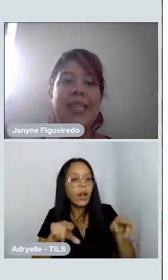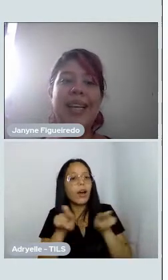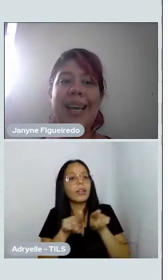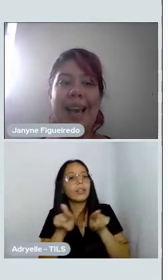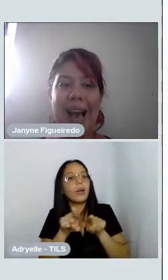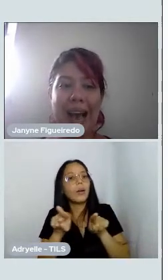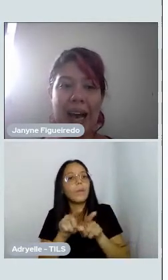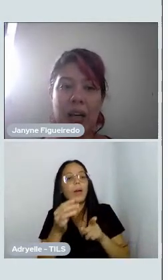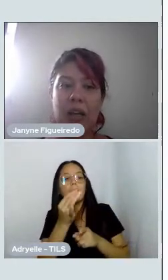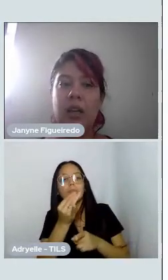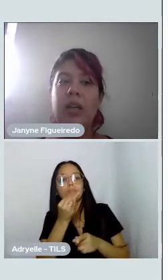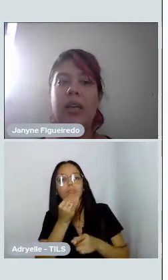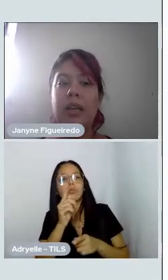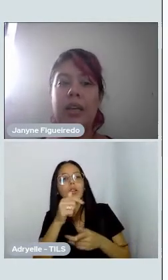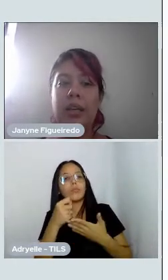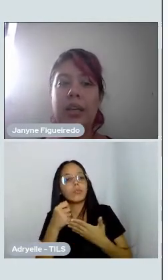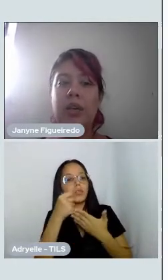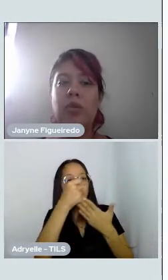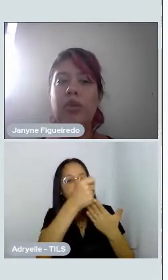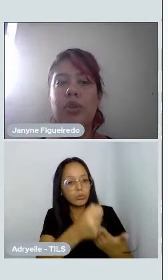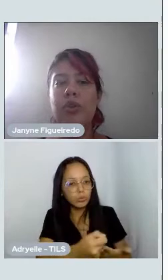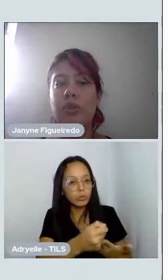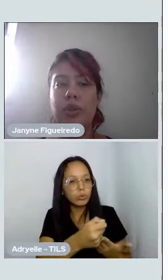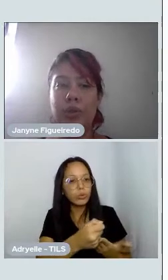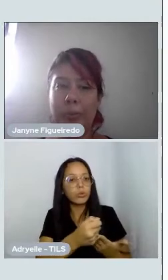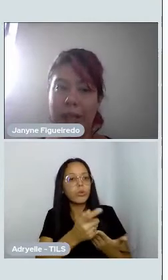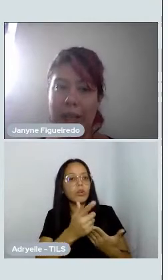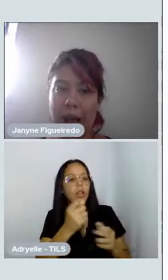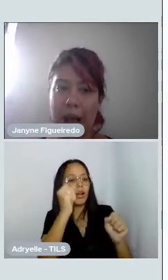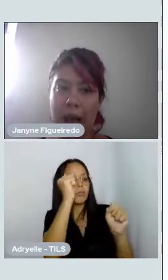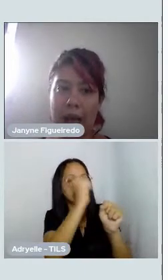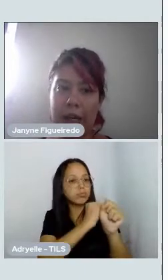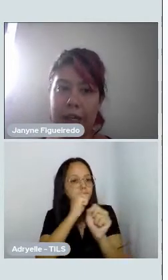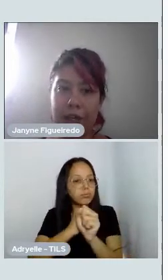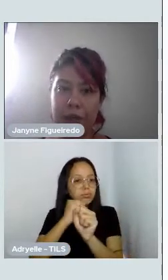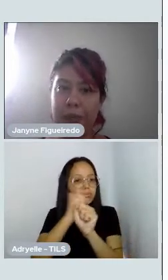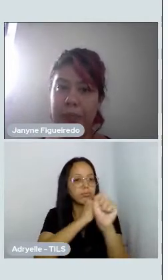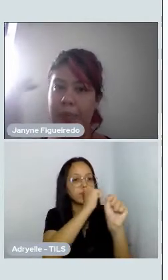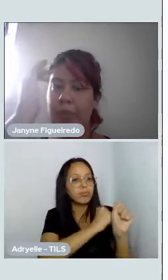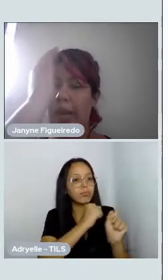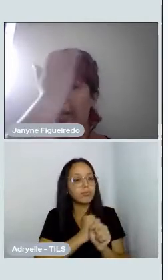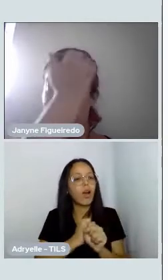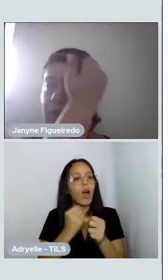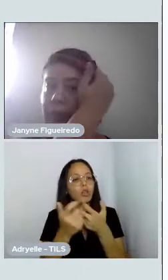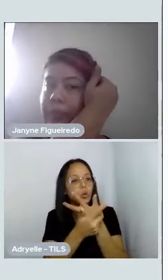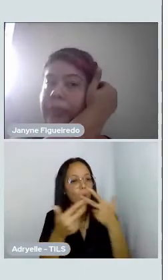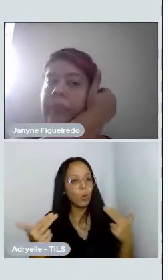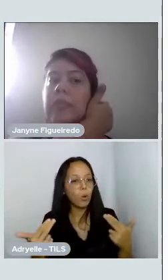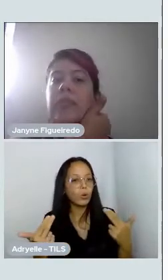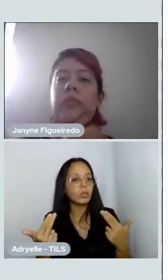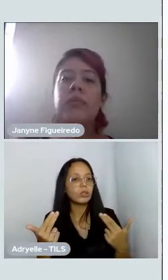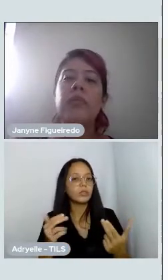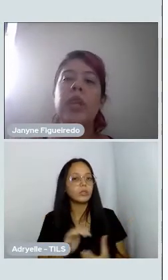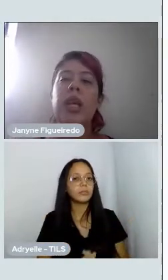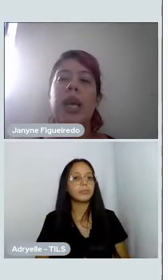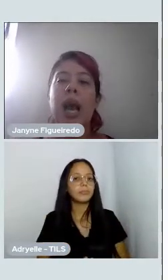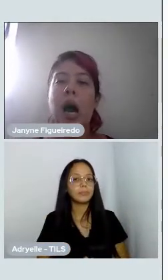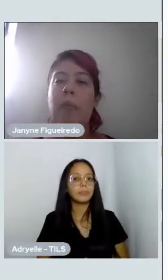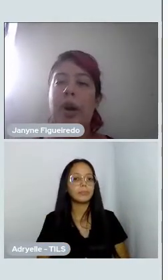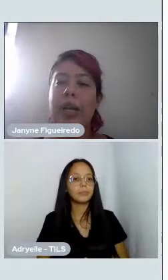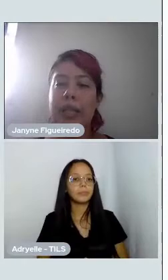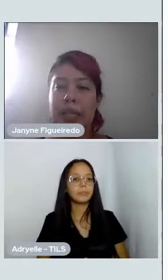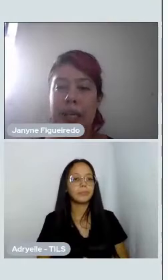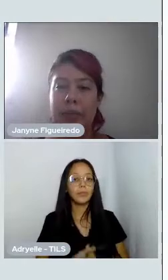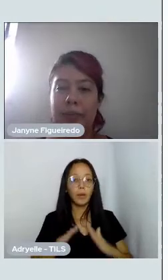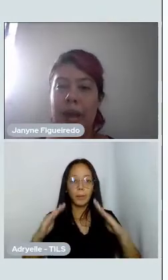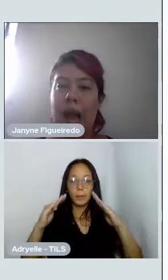exemplo, auxiliar em construções rudimentares, certo?